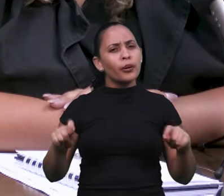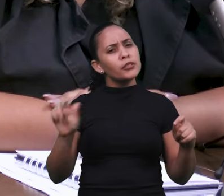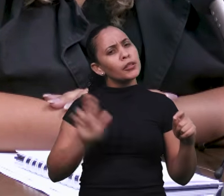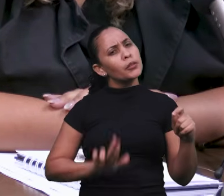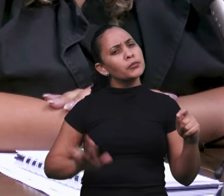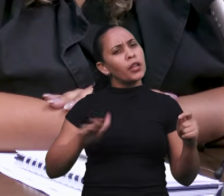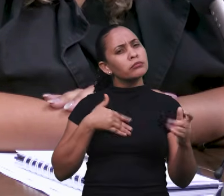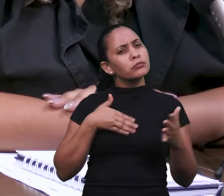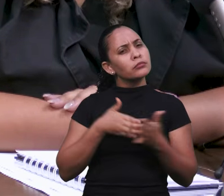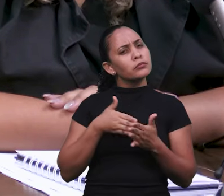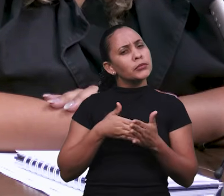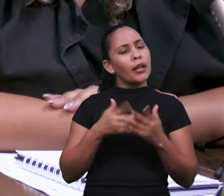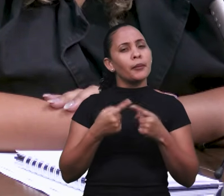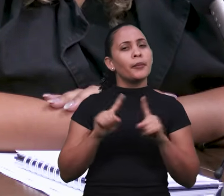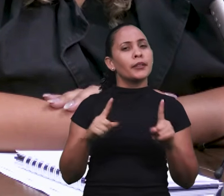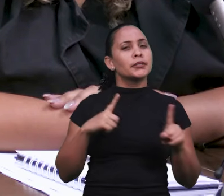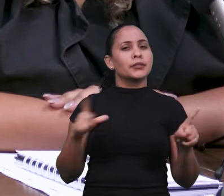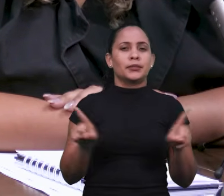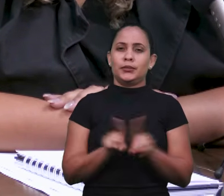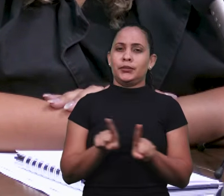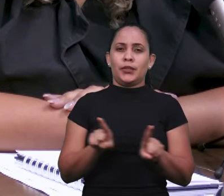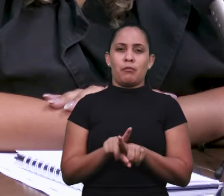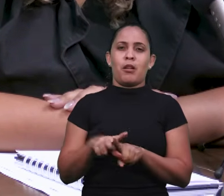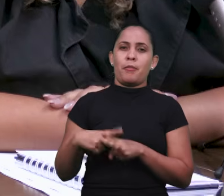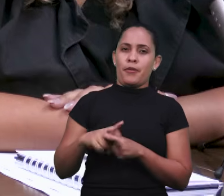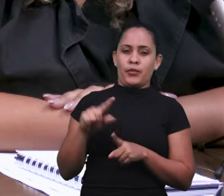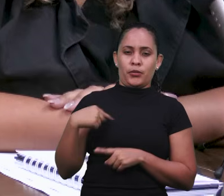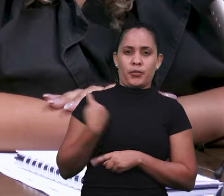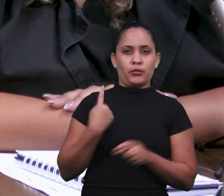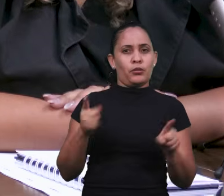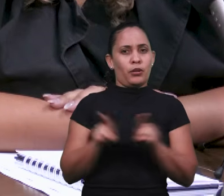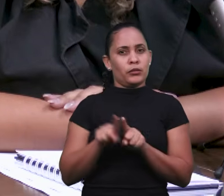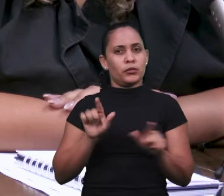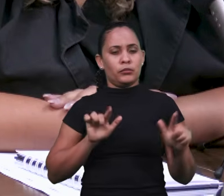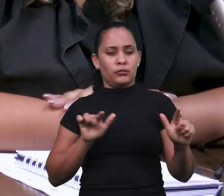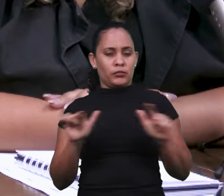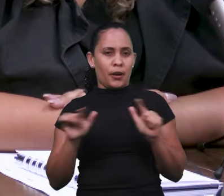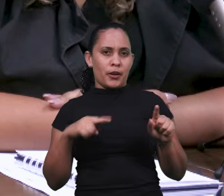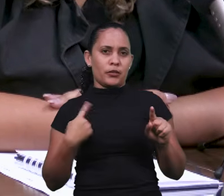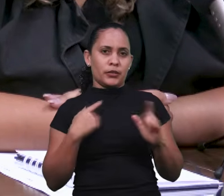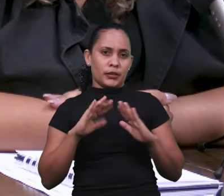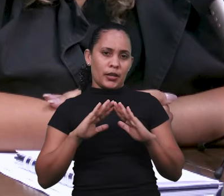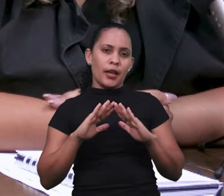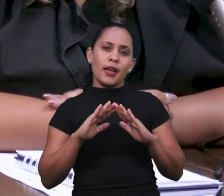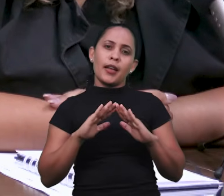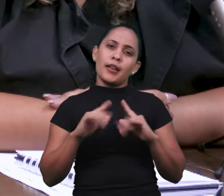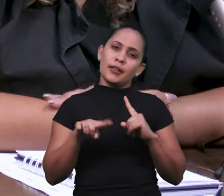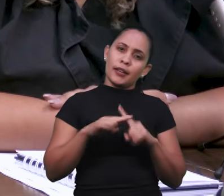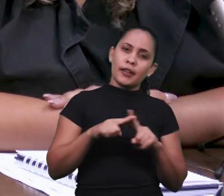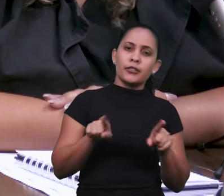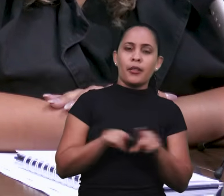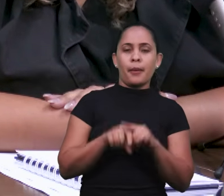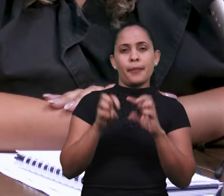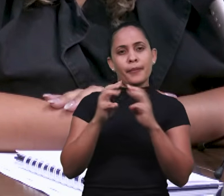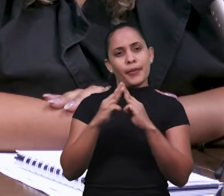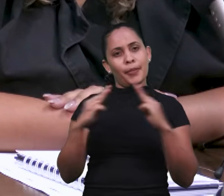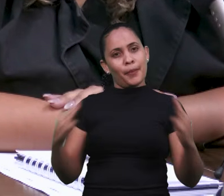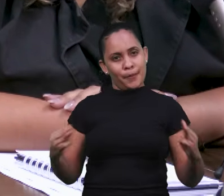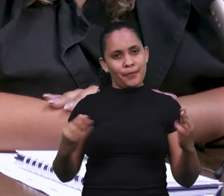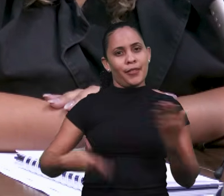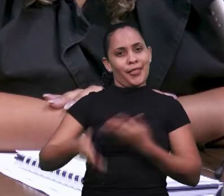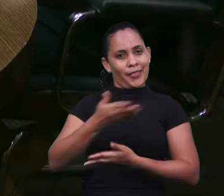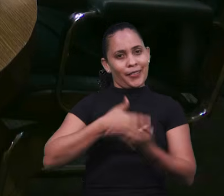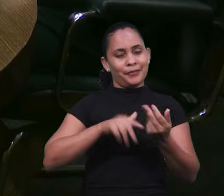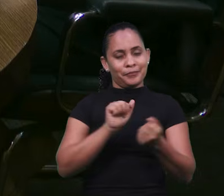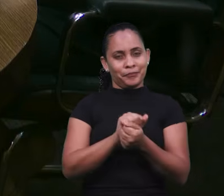fazer, ficava limitando muito. Isso também está servindo para aperfeiçoamento nosso também no trabalho, na nossa igreja, no Manaim, é muito bom. Agradecer aos irmãos aí que